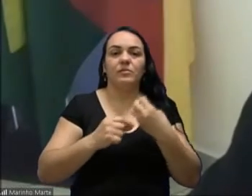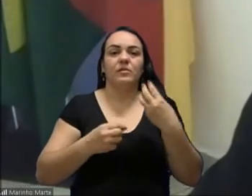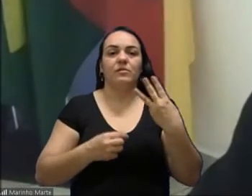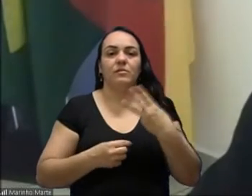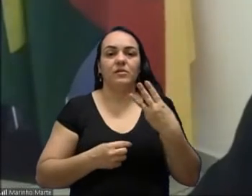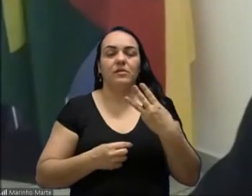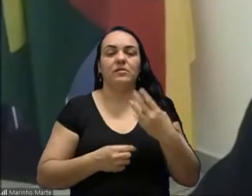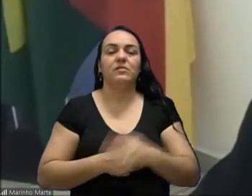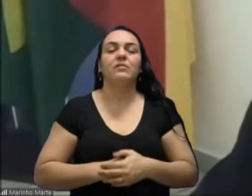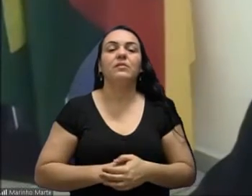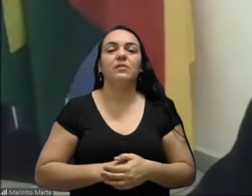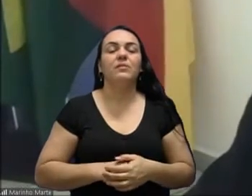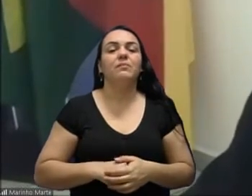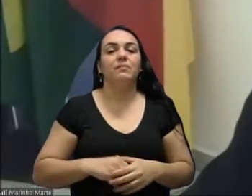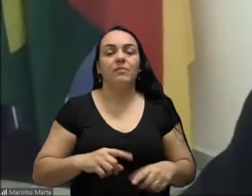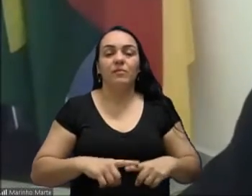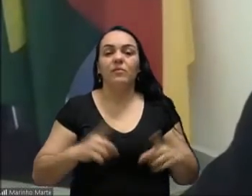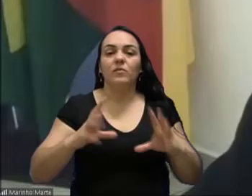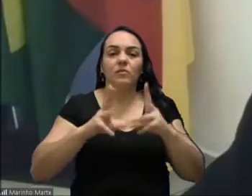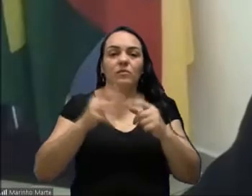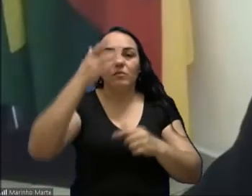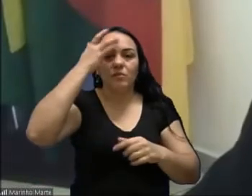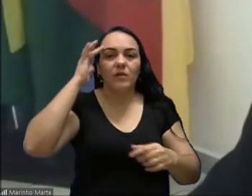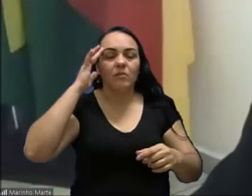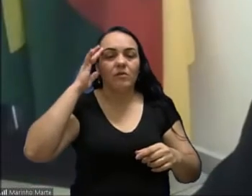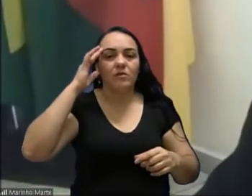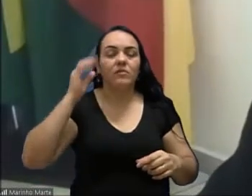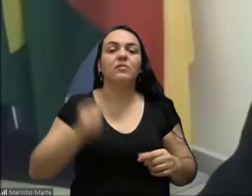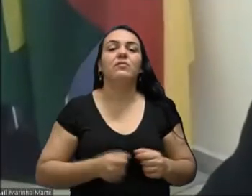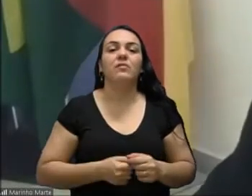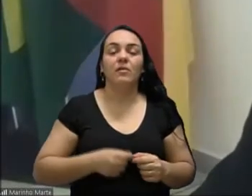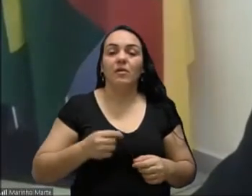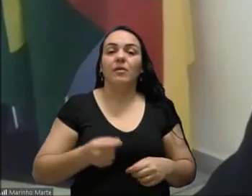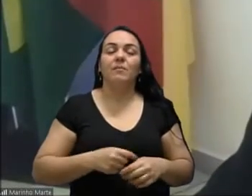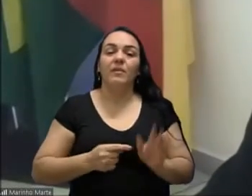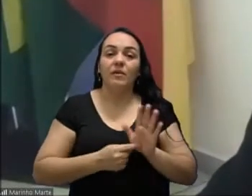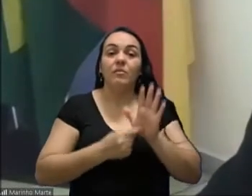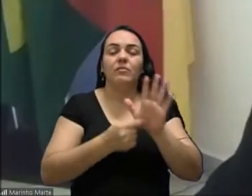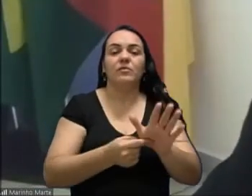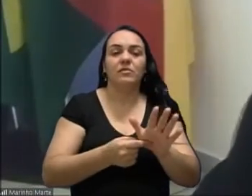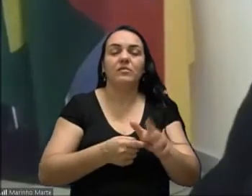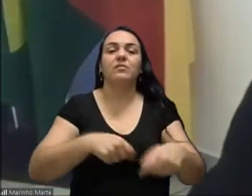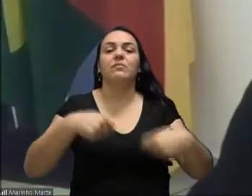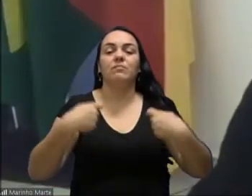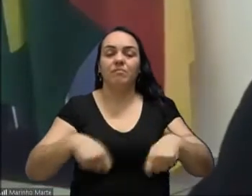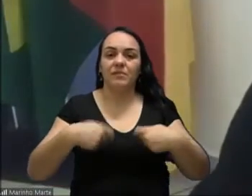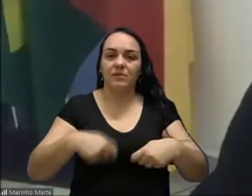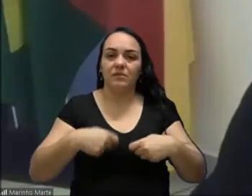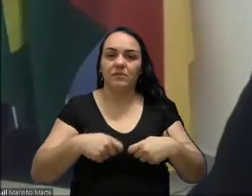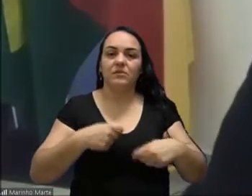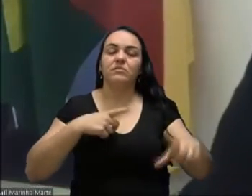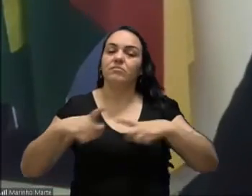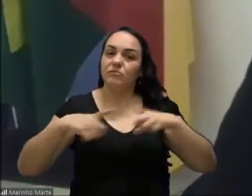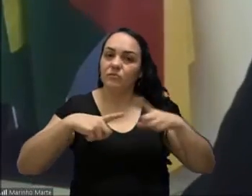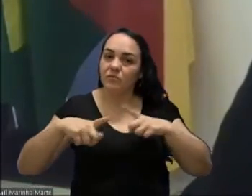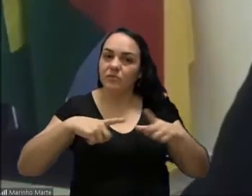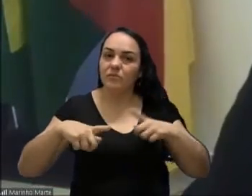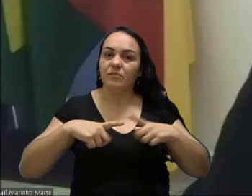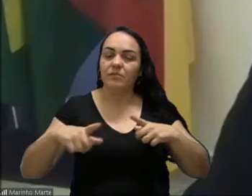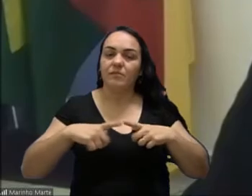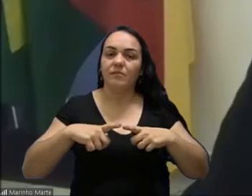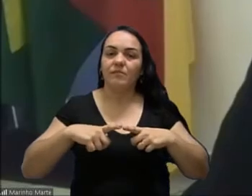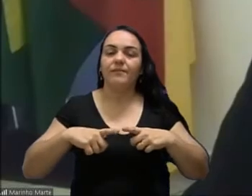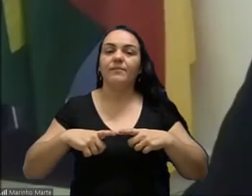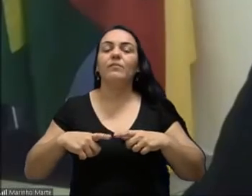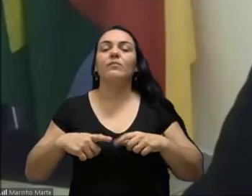ou seus sucessores deverão comprovar o efetivo exercício no cargo no função durante